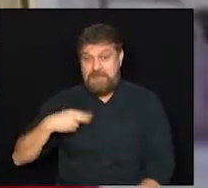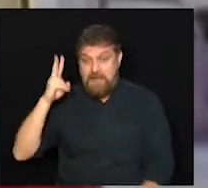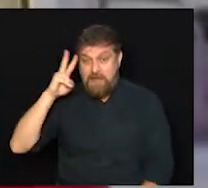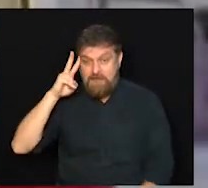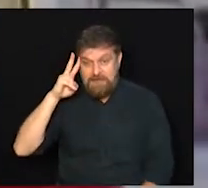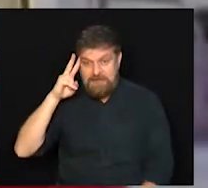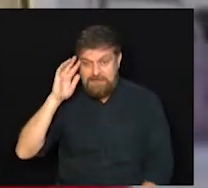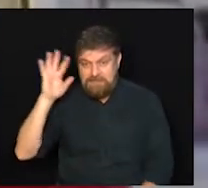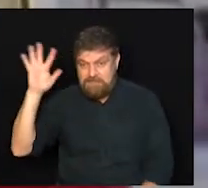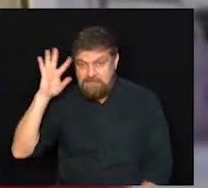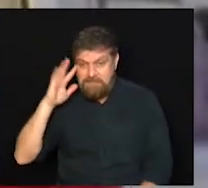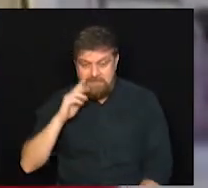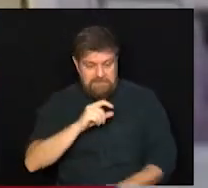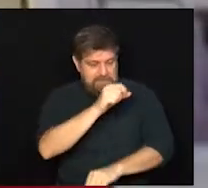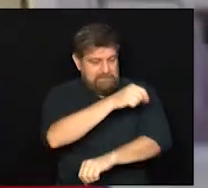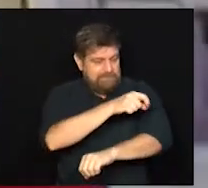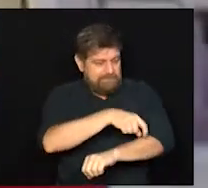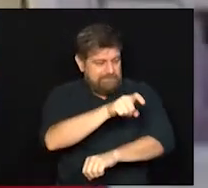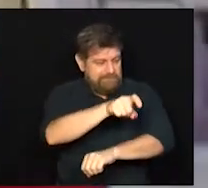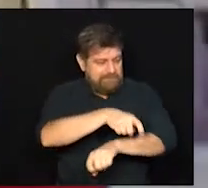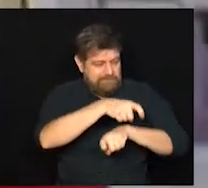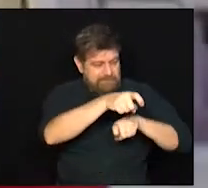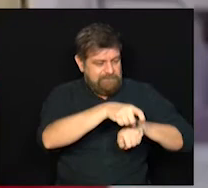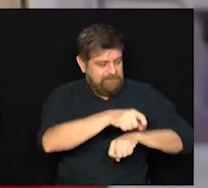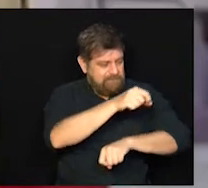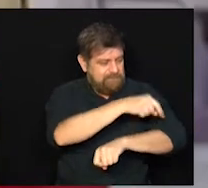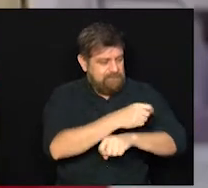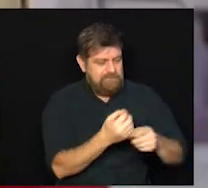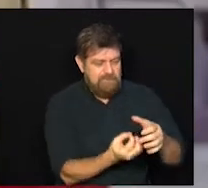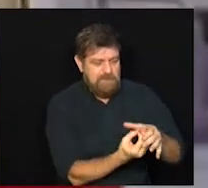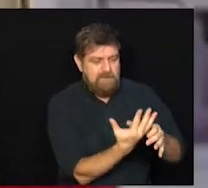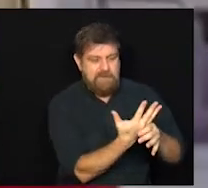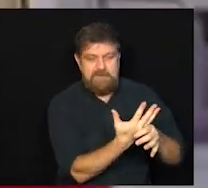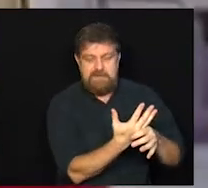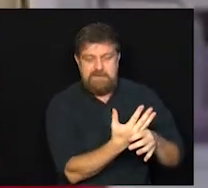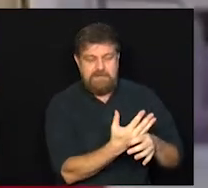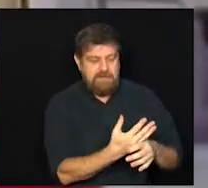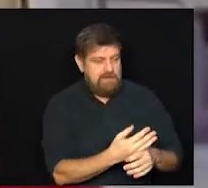para entender a coisa das plantas, e aquilo para mim foi muito marcante.